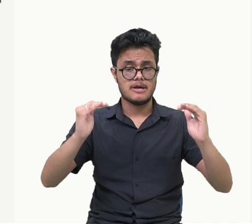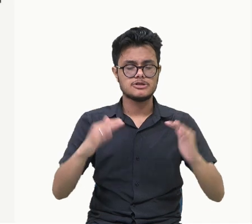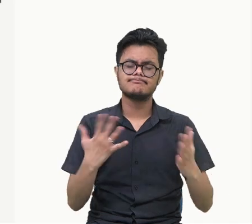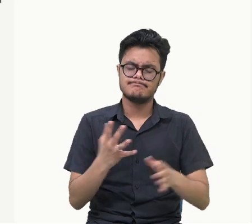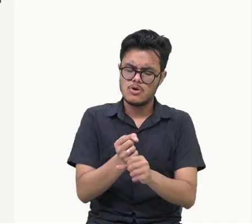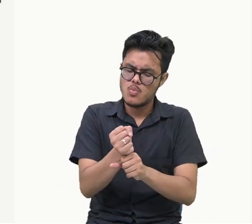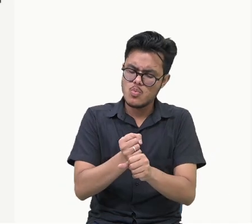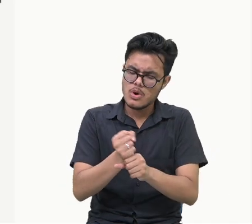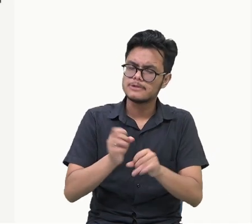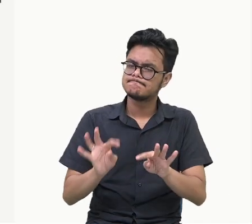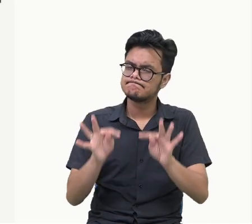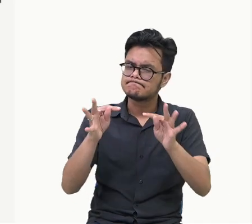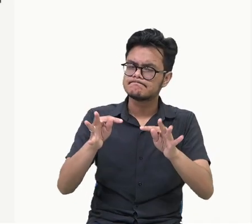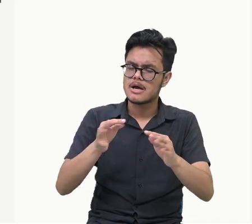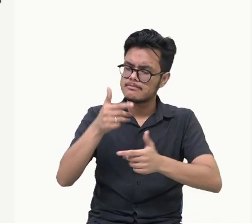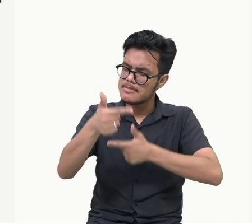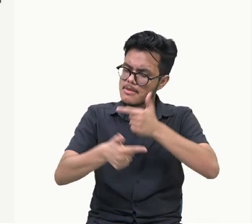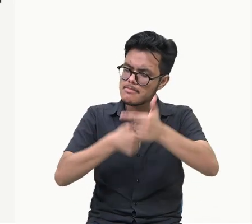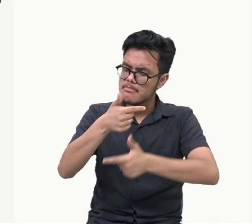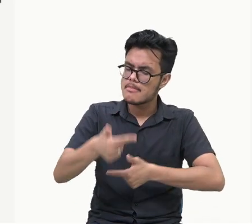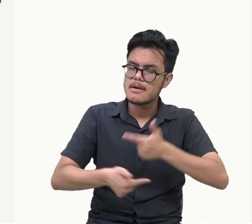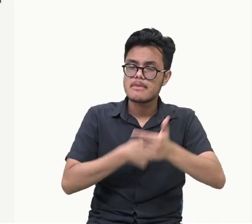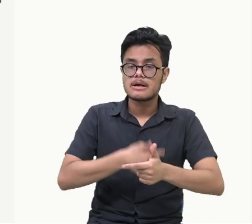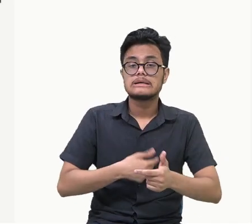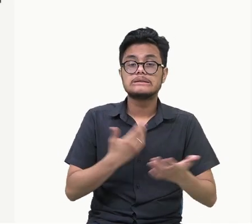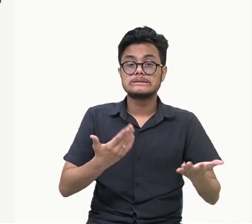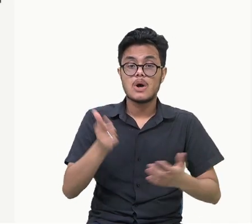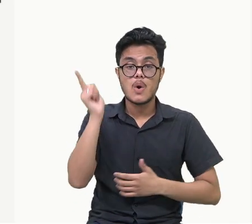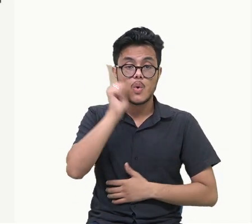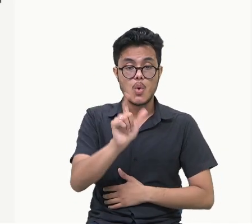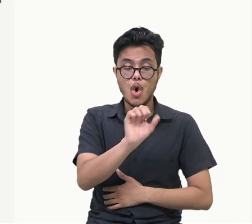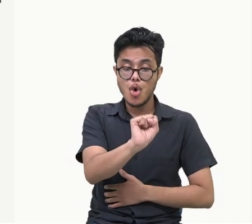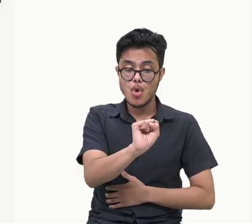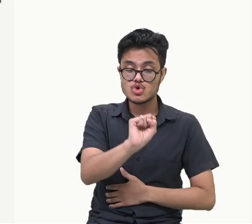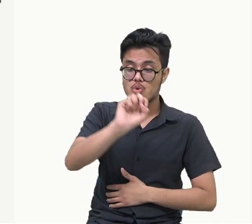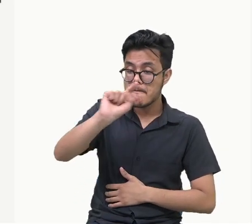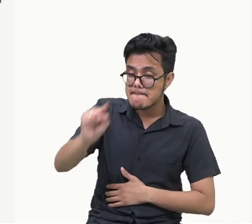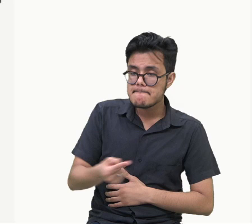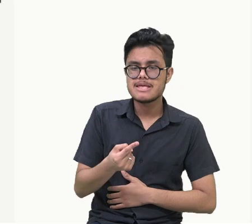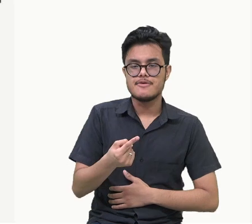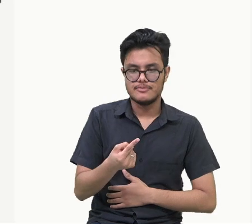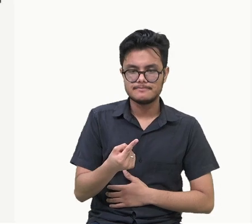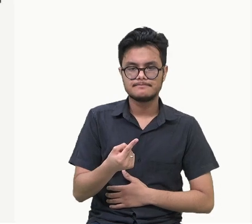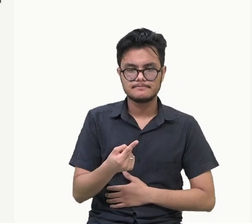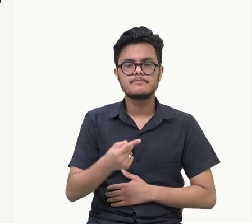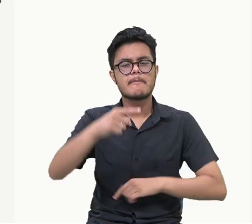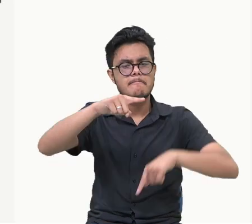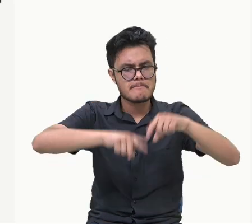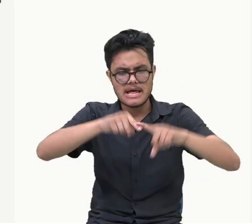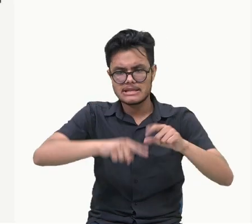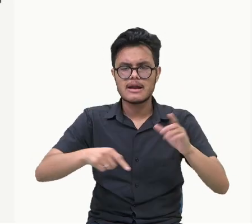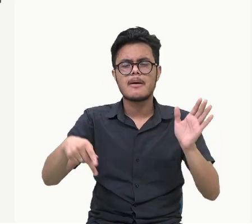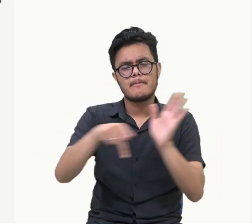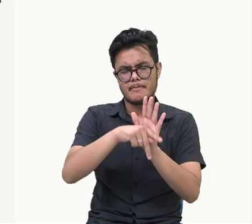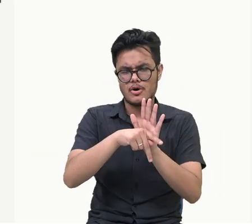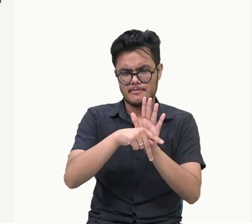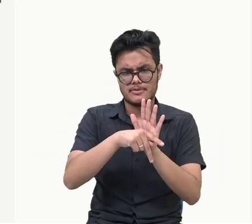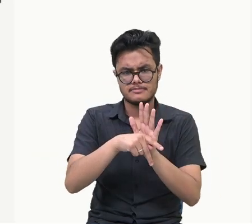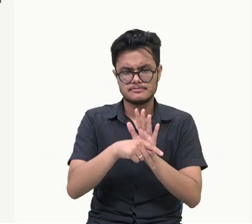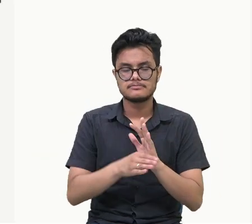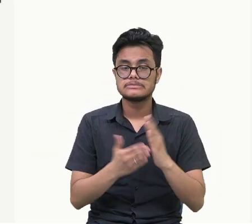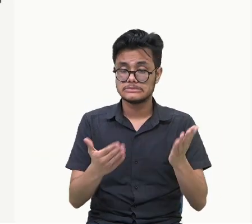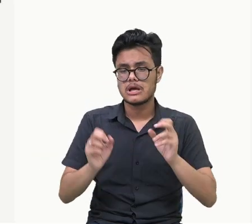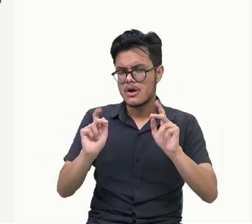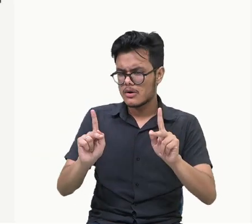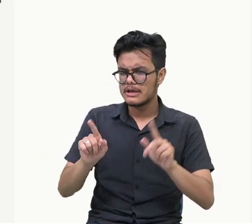de funcionamento, uma indústria fabricou 8.000 unidades de determinado produto. Então vejam que